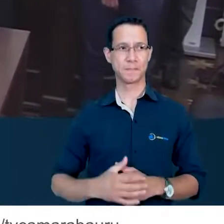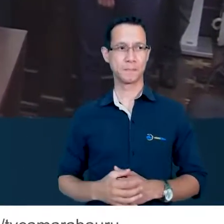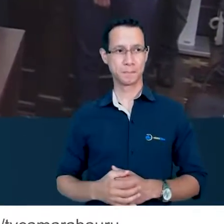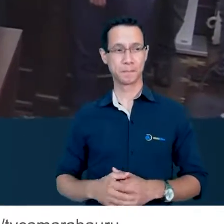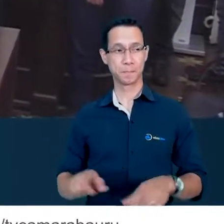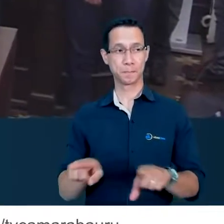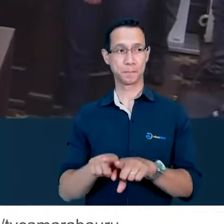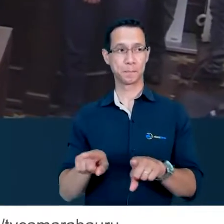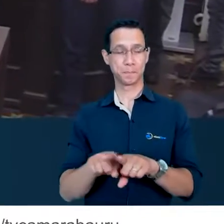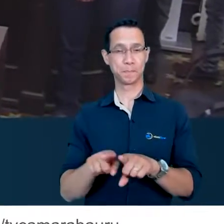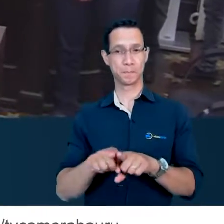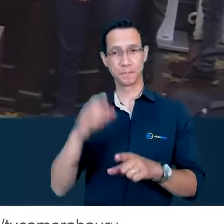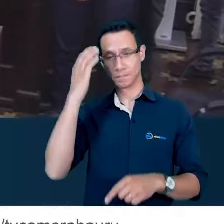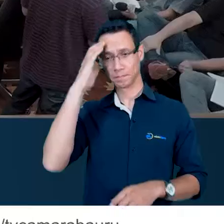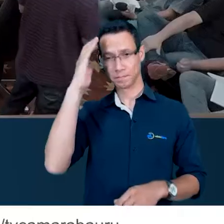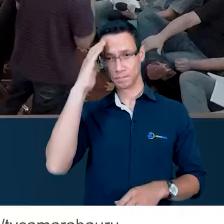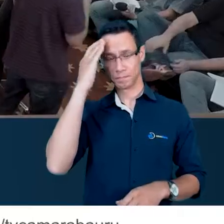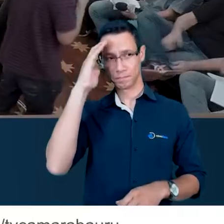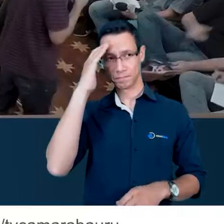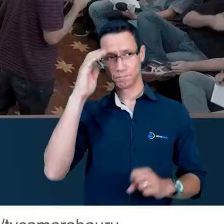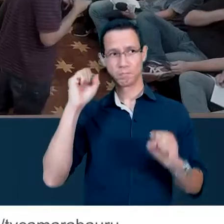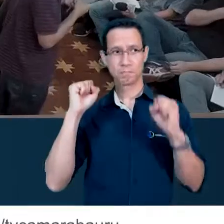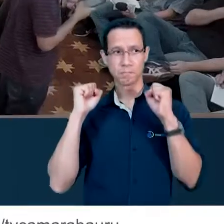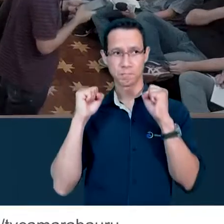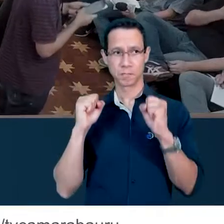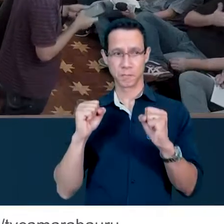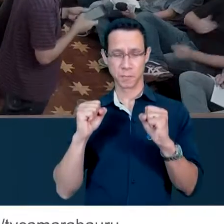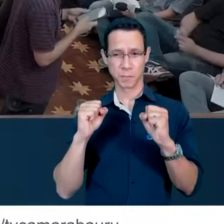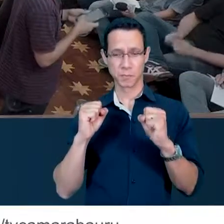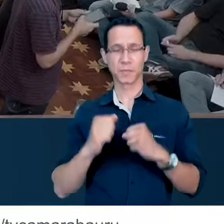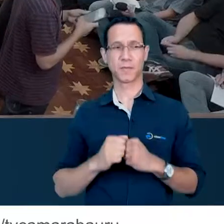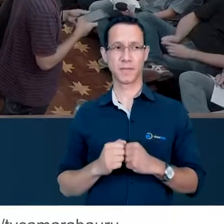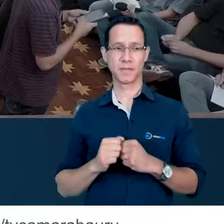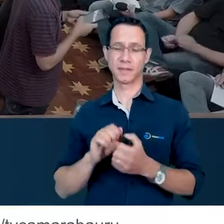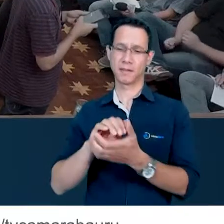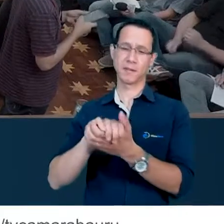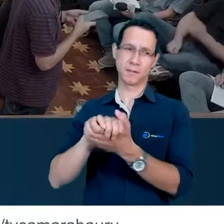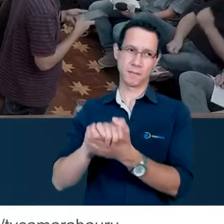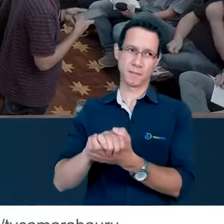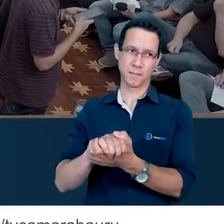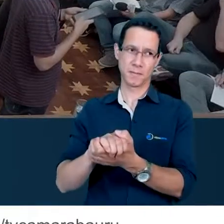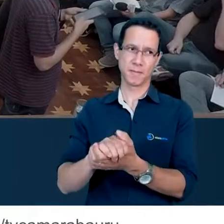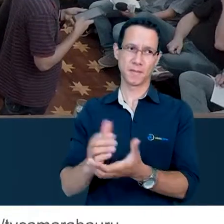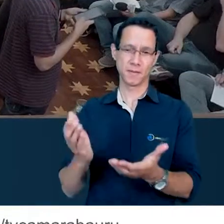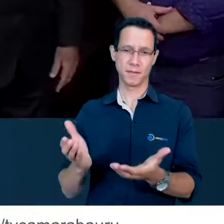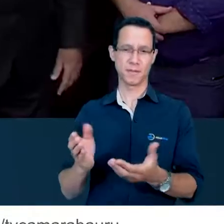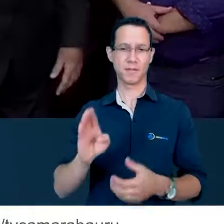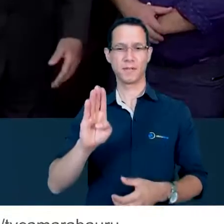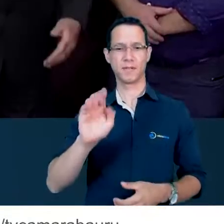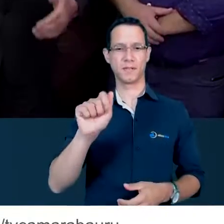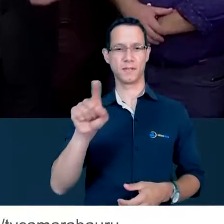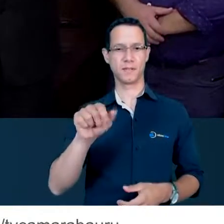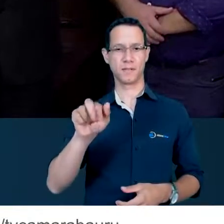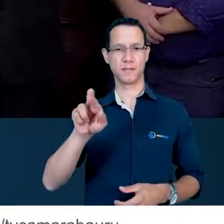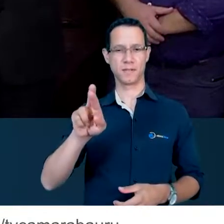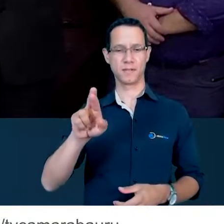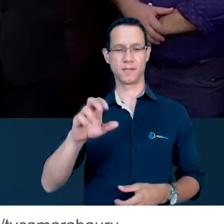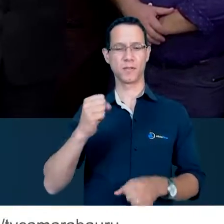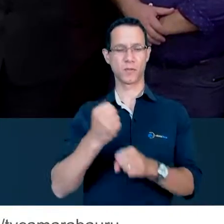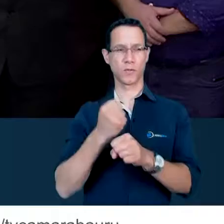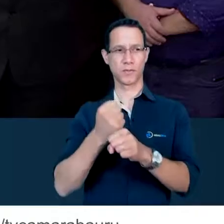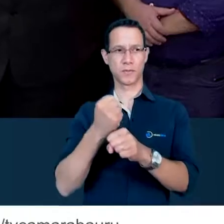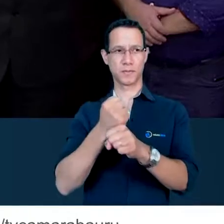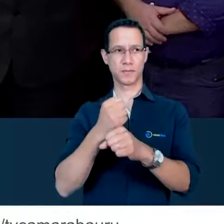momento, entendeu que poderia e deveria prestar esta homenagem ao Bazar da Construção. Então, eu vou pedir